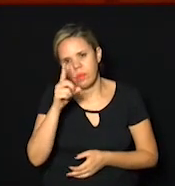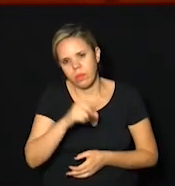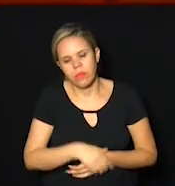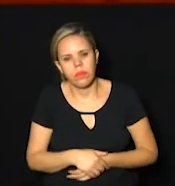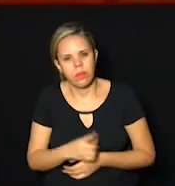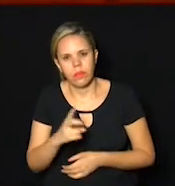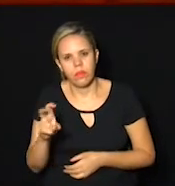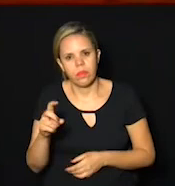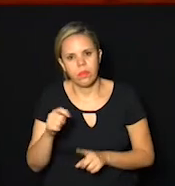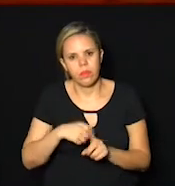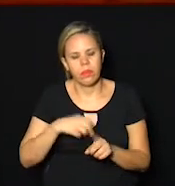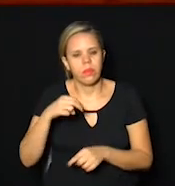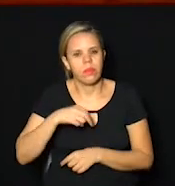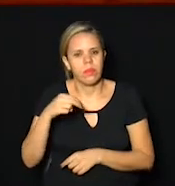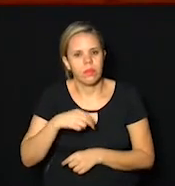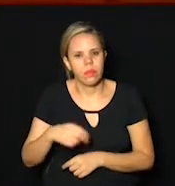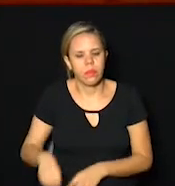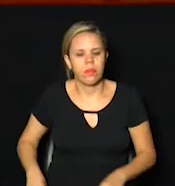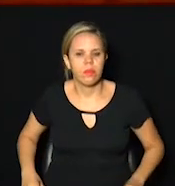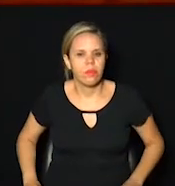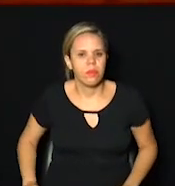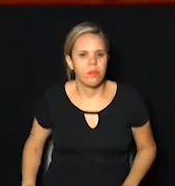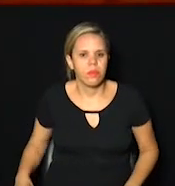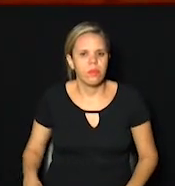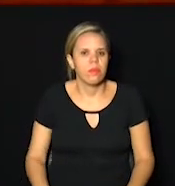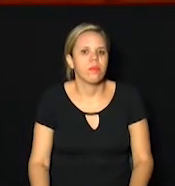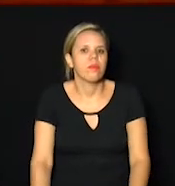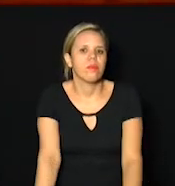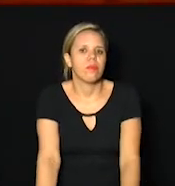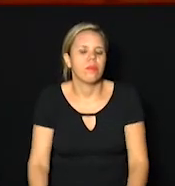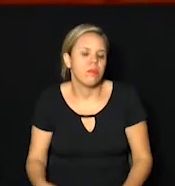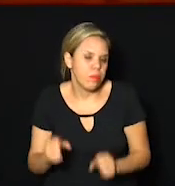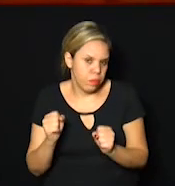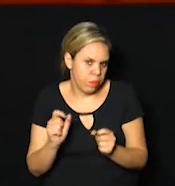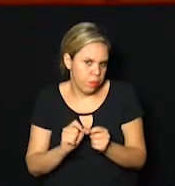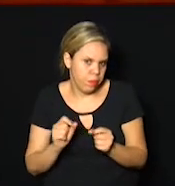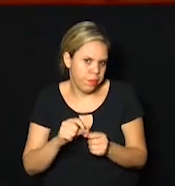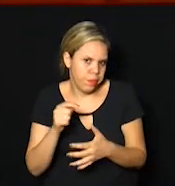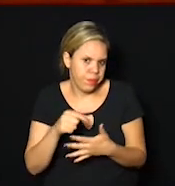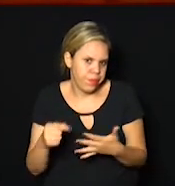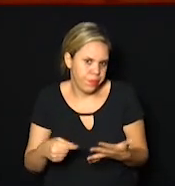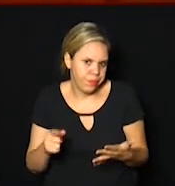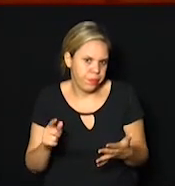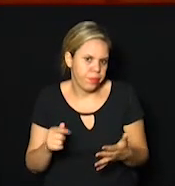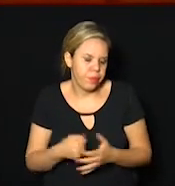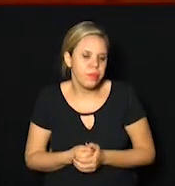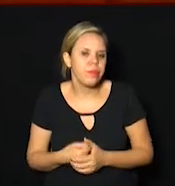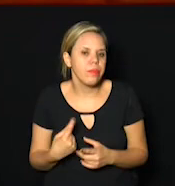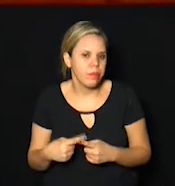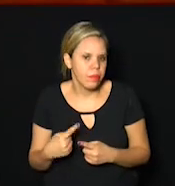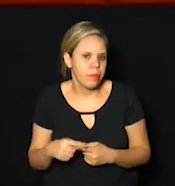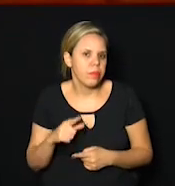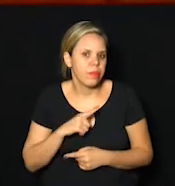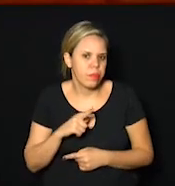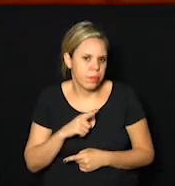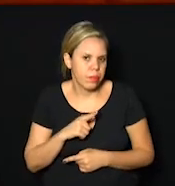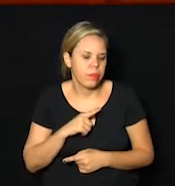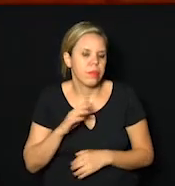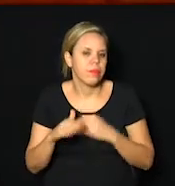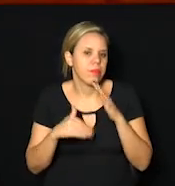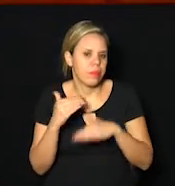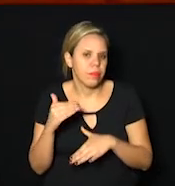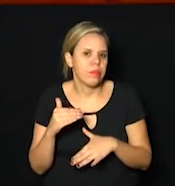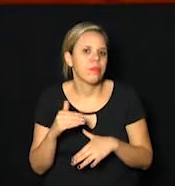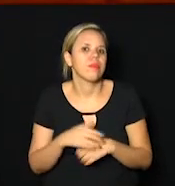de novembro, é isso aí, né? Eu posso fazer isso com autoridade, por quê? Porque tenho essa construção de